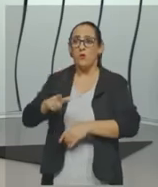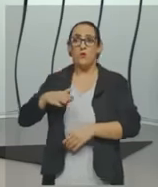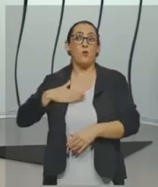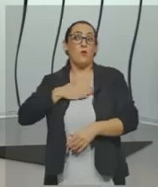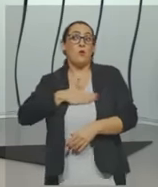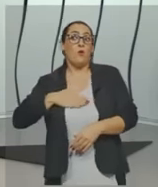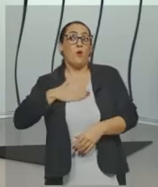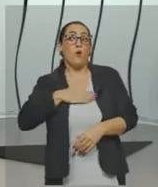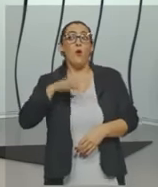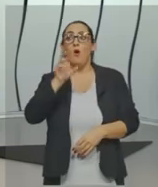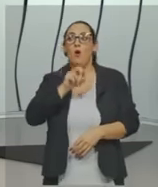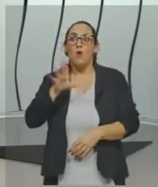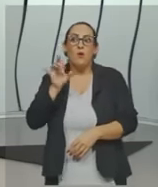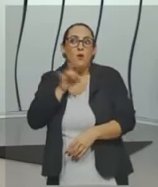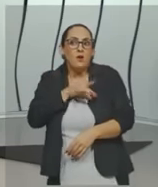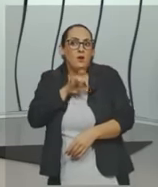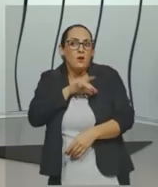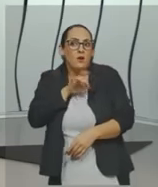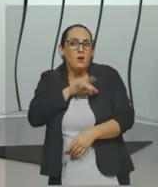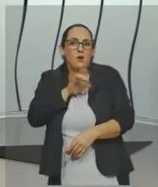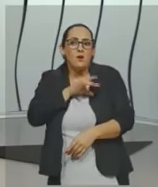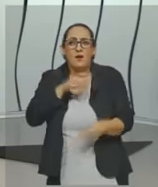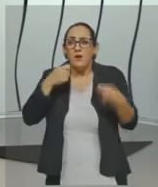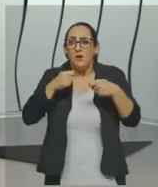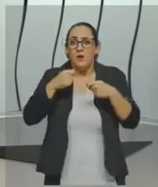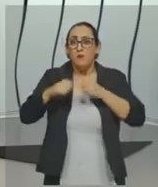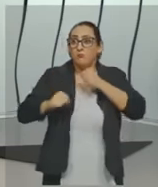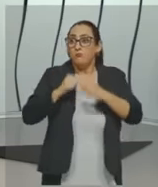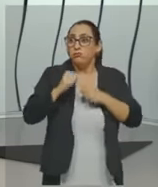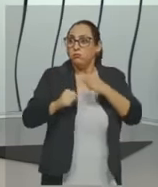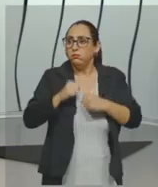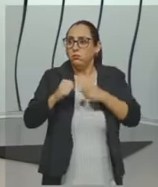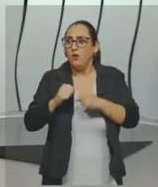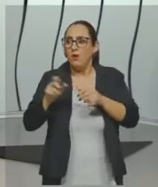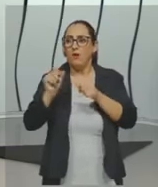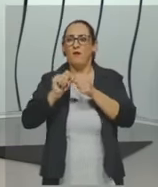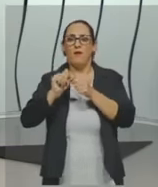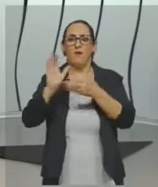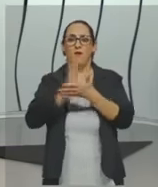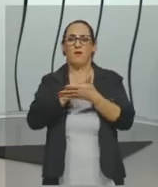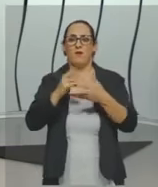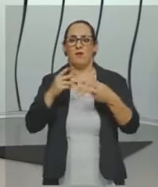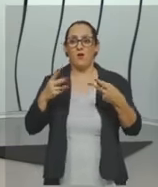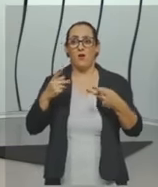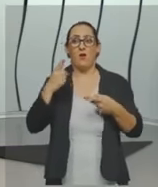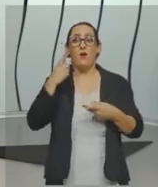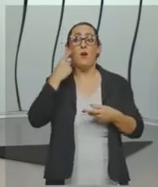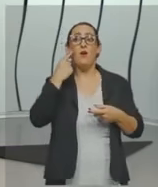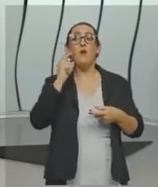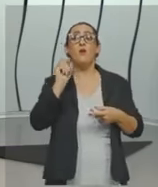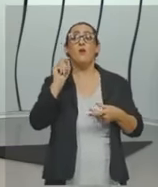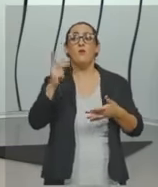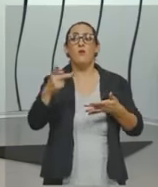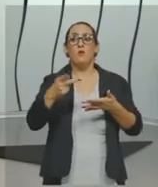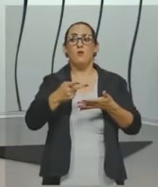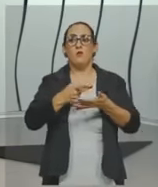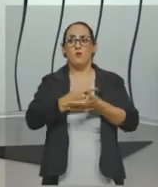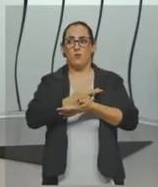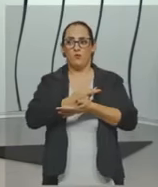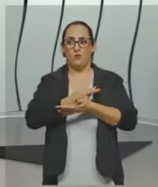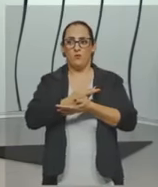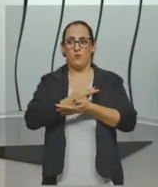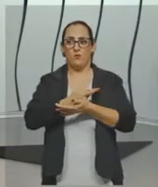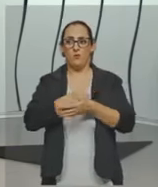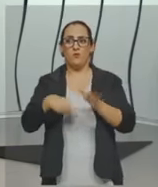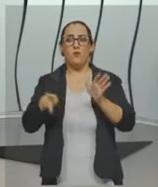medo. Então você tem que reagir àquele medo, correr, fazer alguma coisa. Então olha só, o que vai acontecer? Você vai